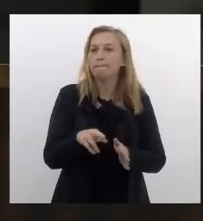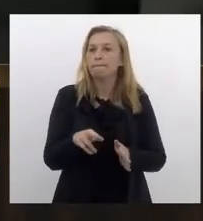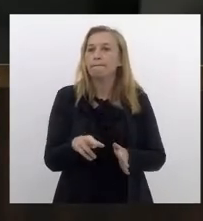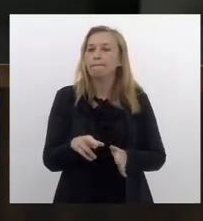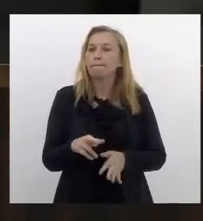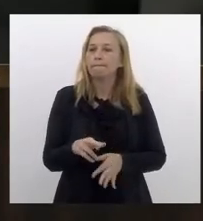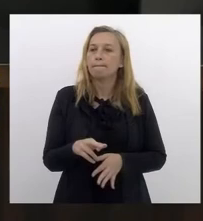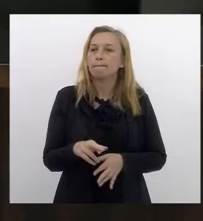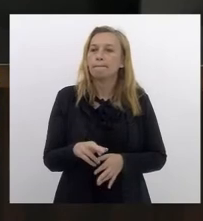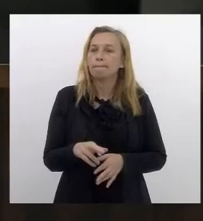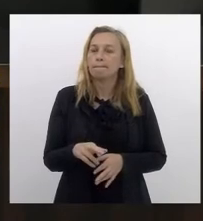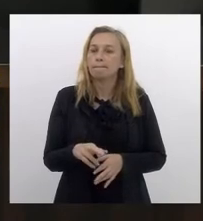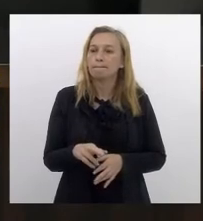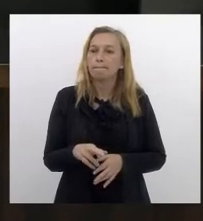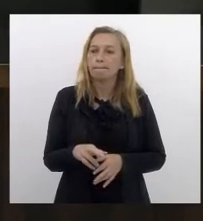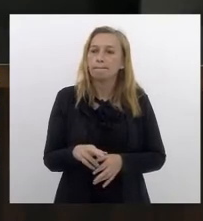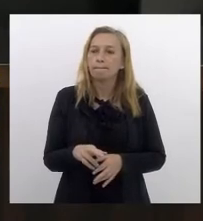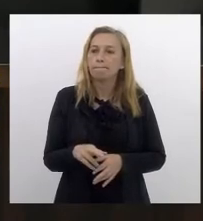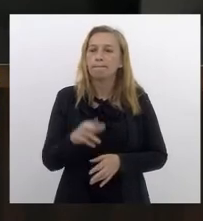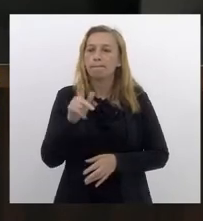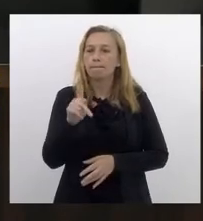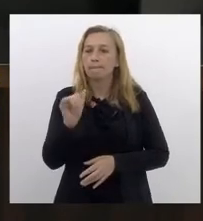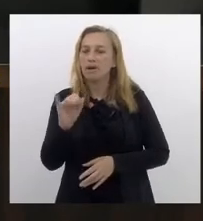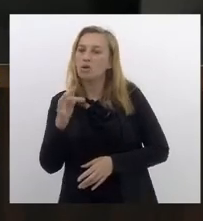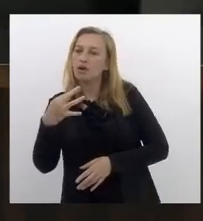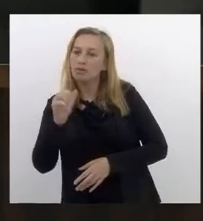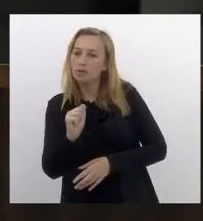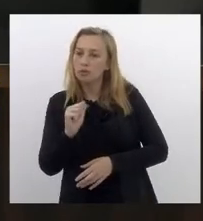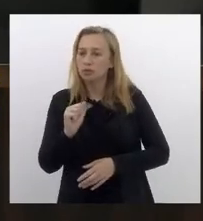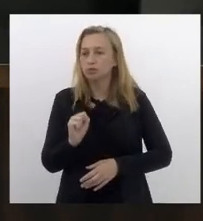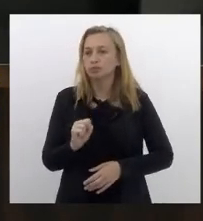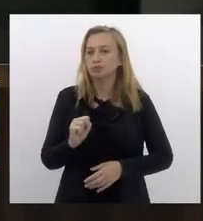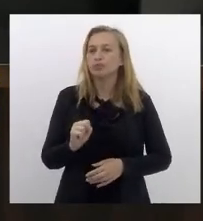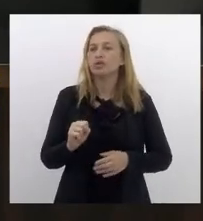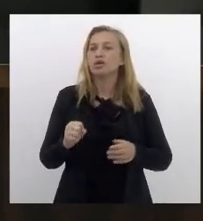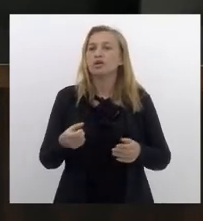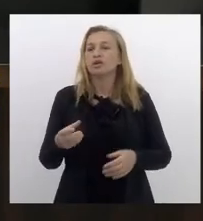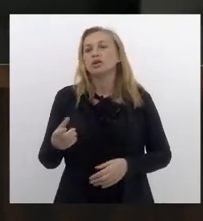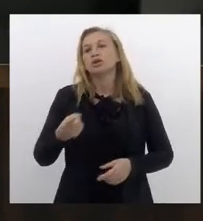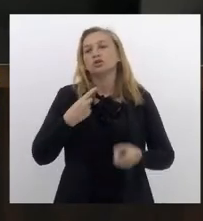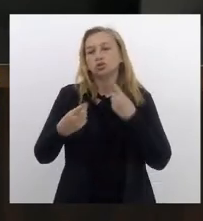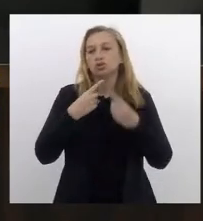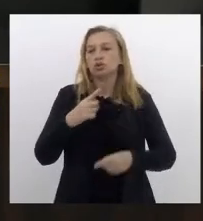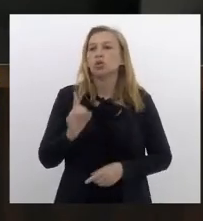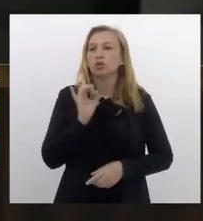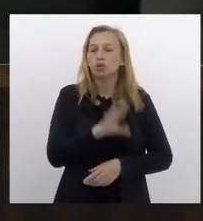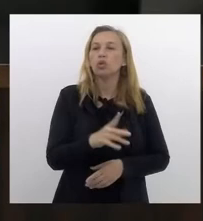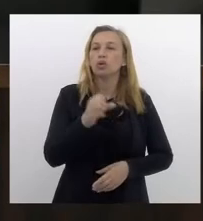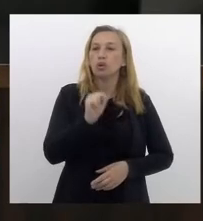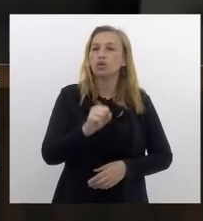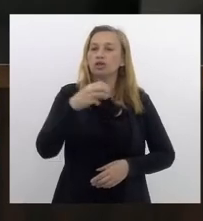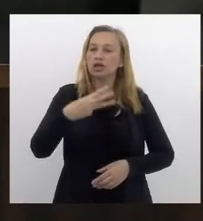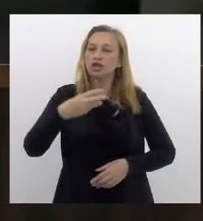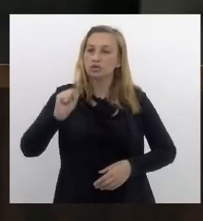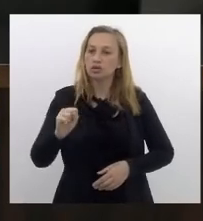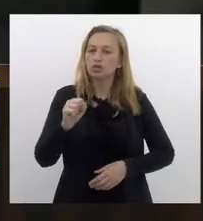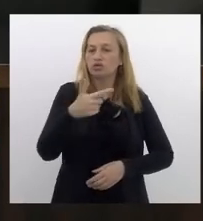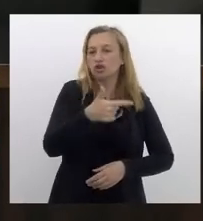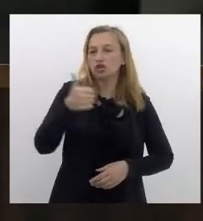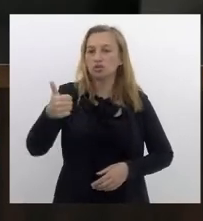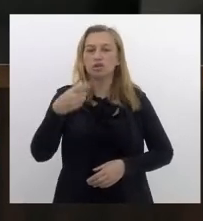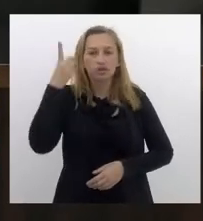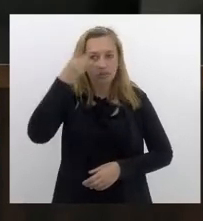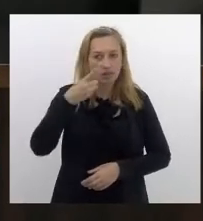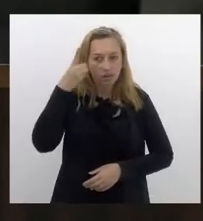trata dos paraolímpicos. Regime de urgência e discussão em projeto de resolução 838/21 de